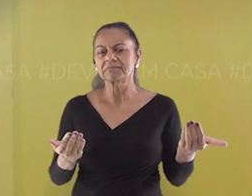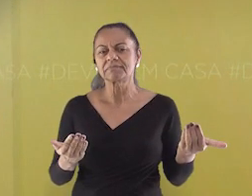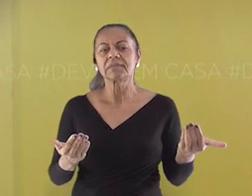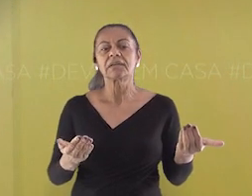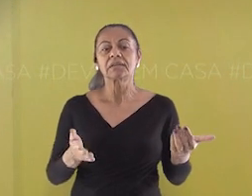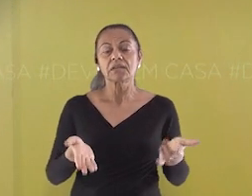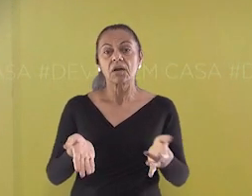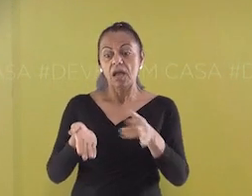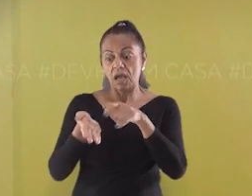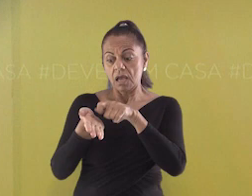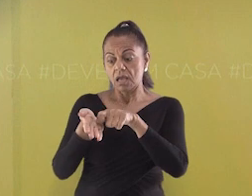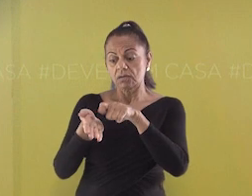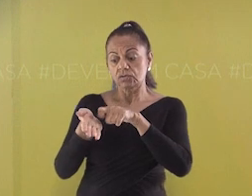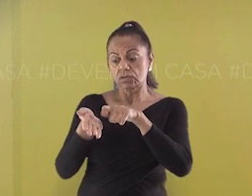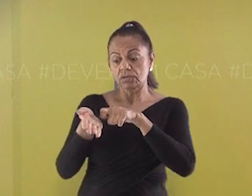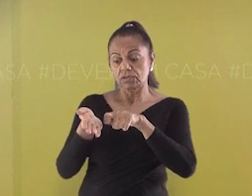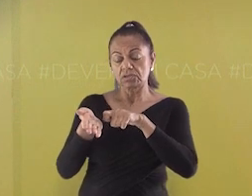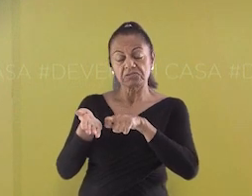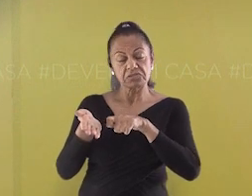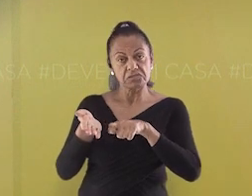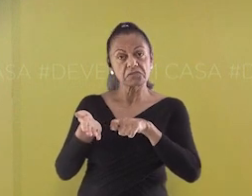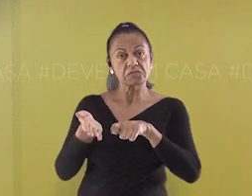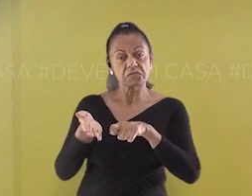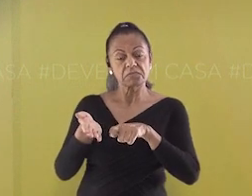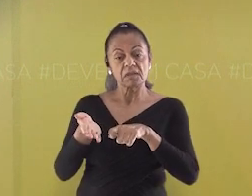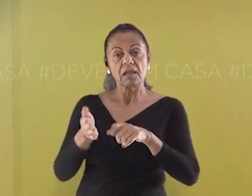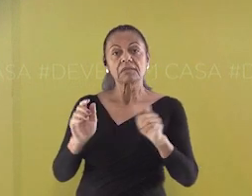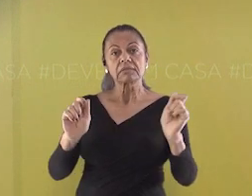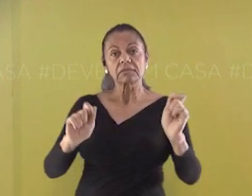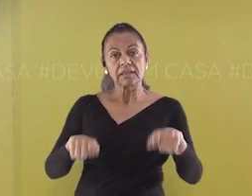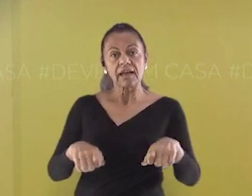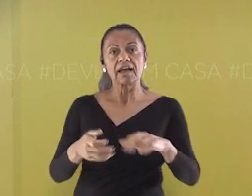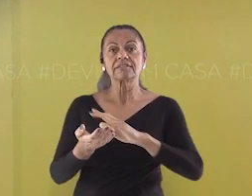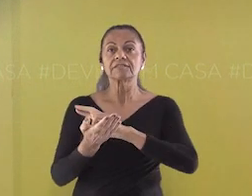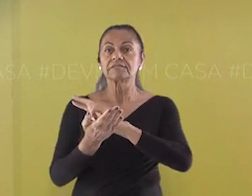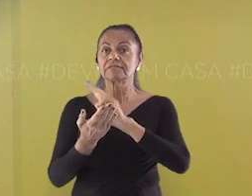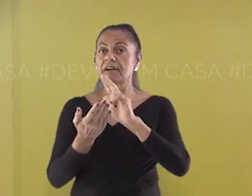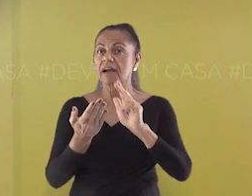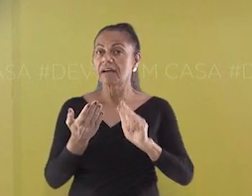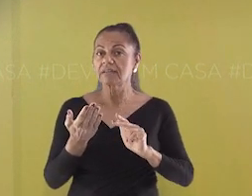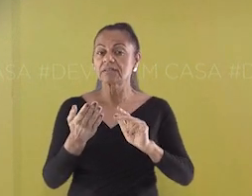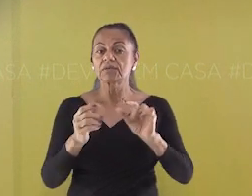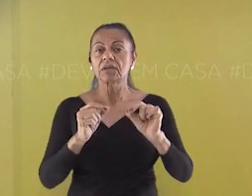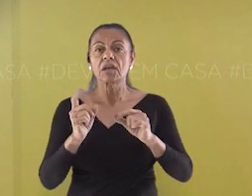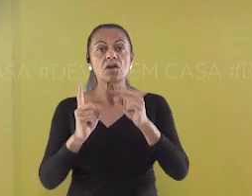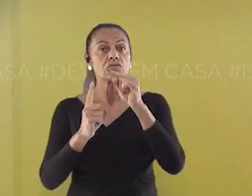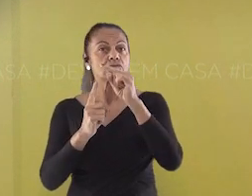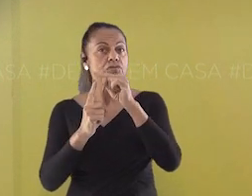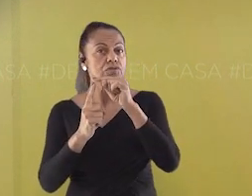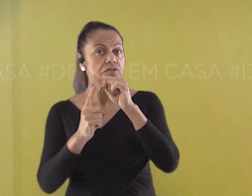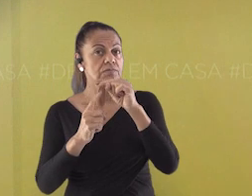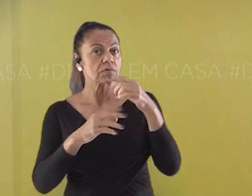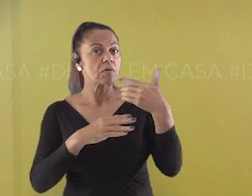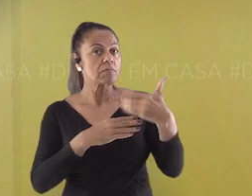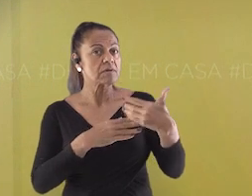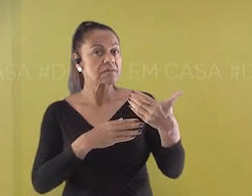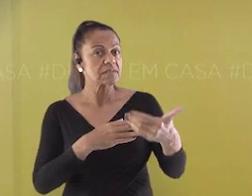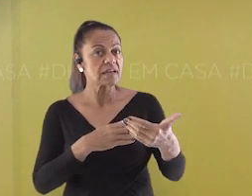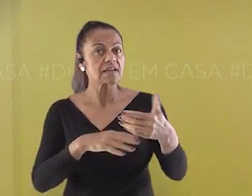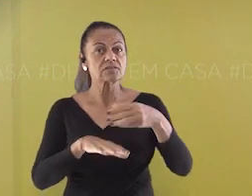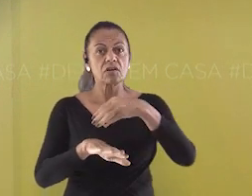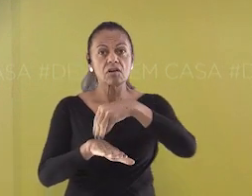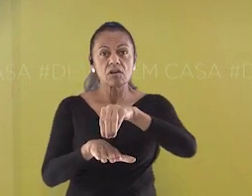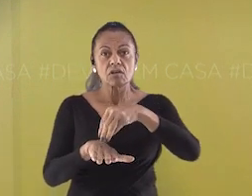eles? Bom, a conservação de registros fósseis pode ocorrer de diversas maneiras,